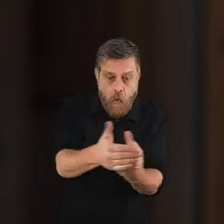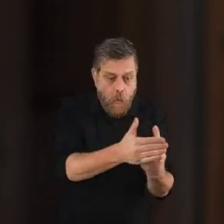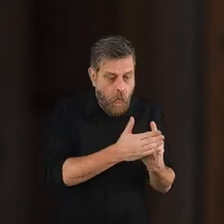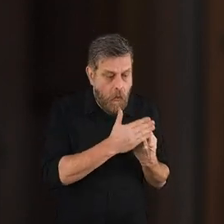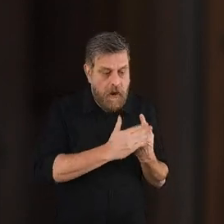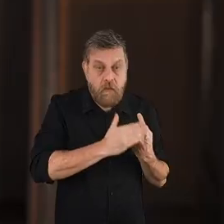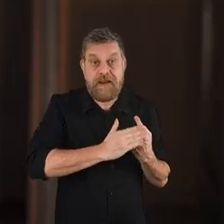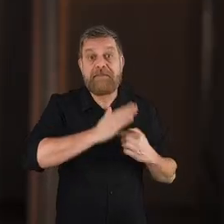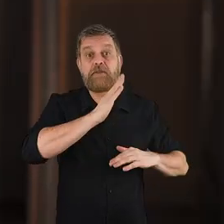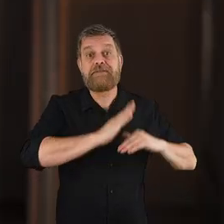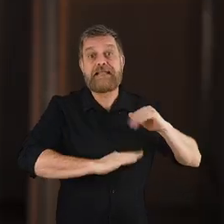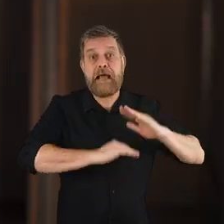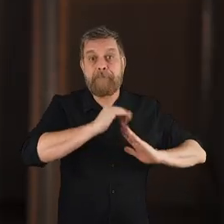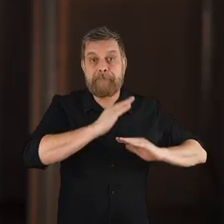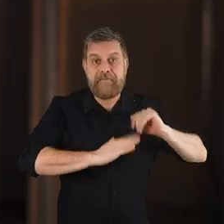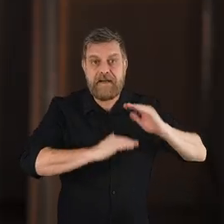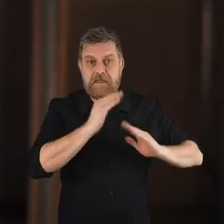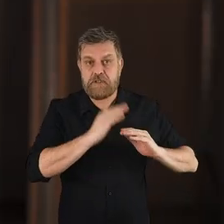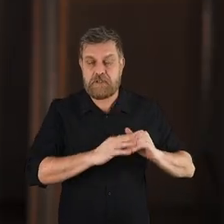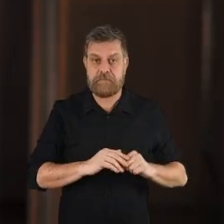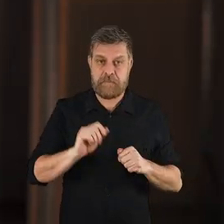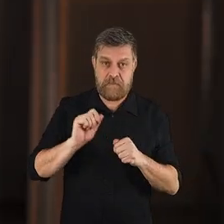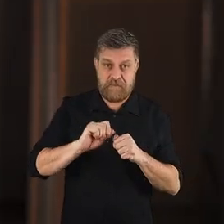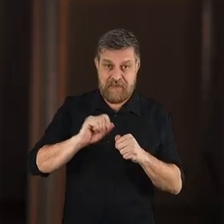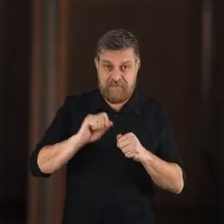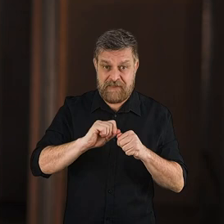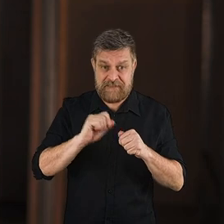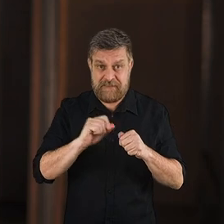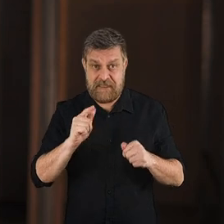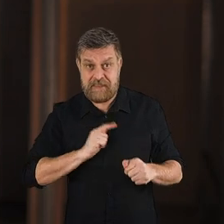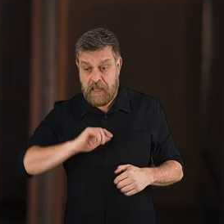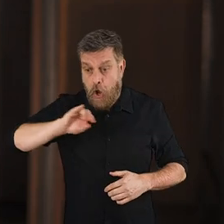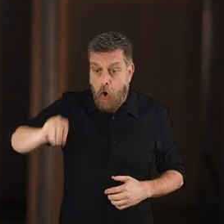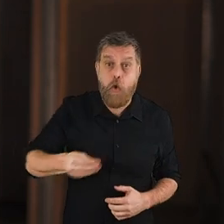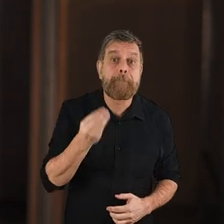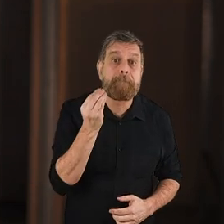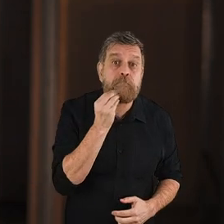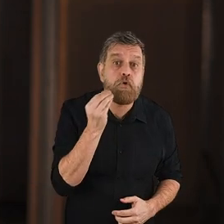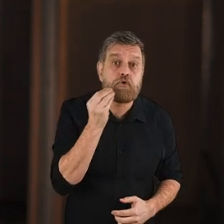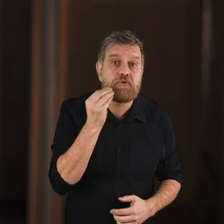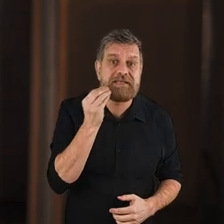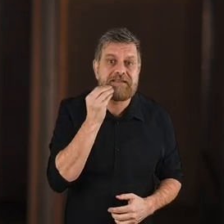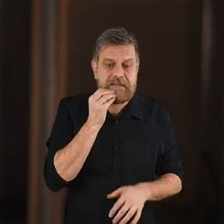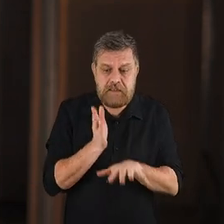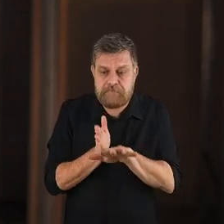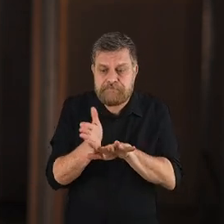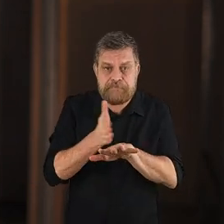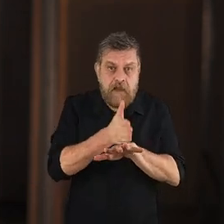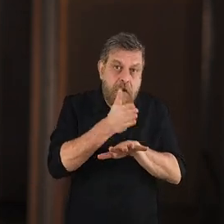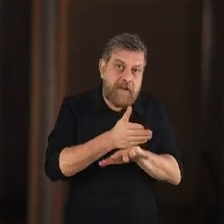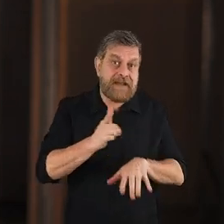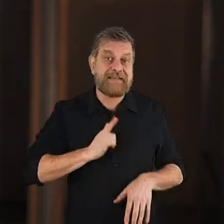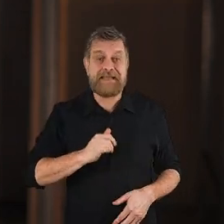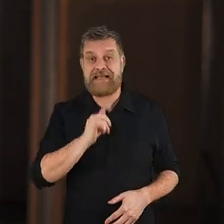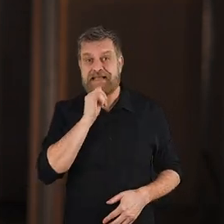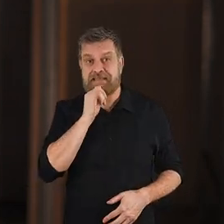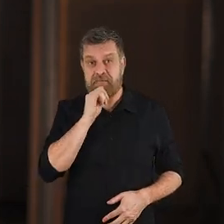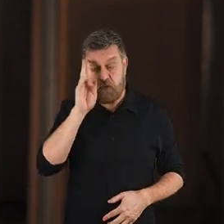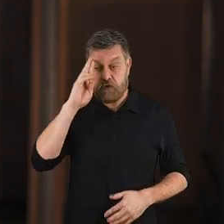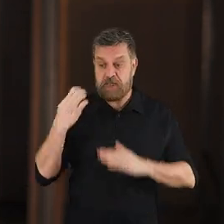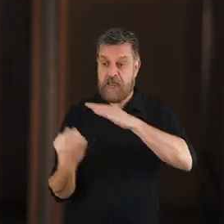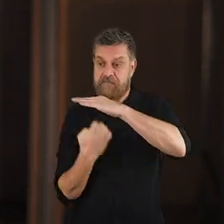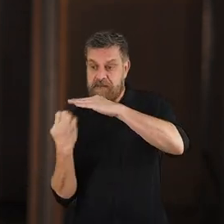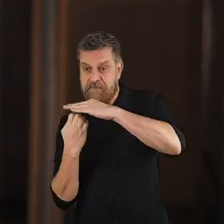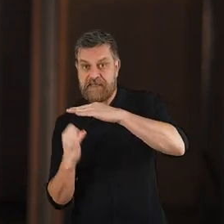concreto, efetivo, de construção de canais de oportunidade. E aí entra o empresariado, entram